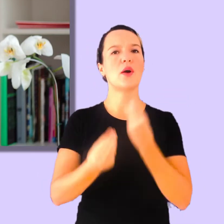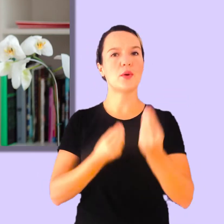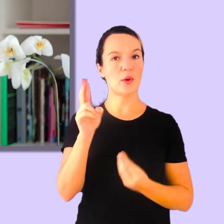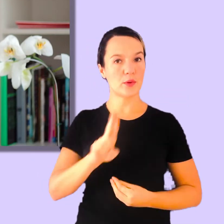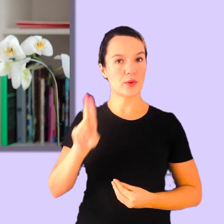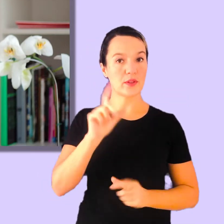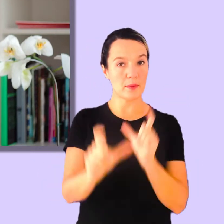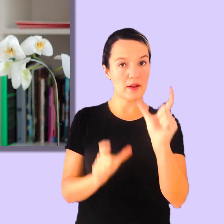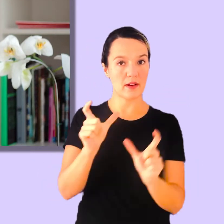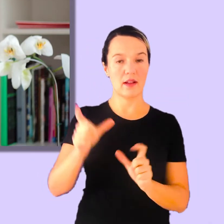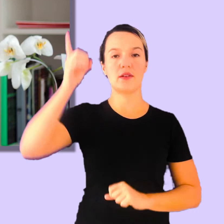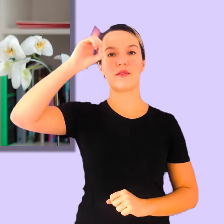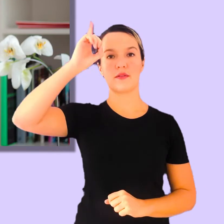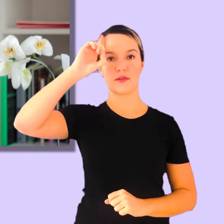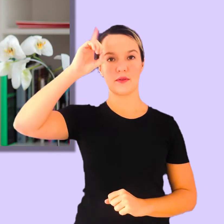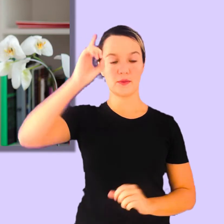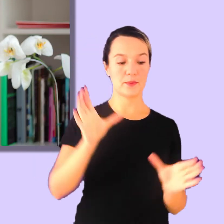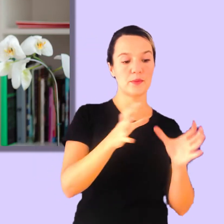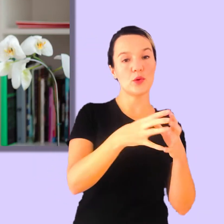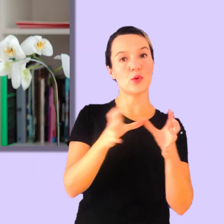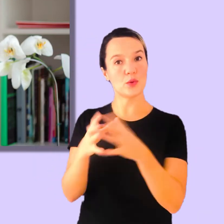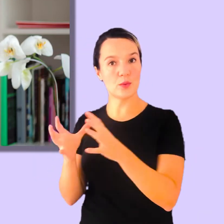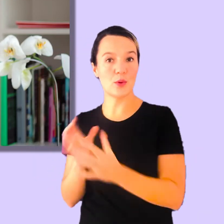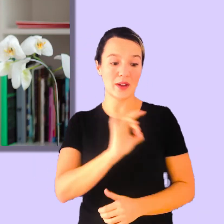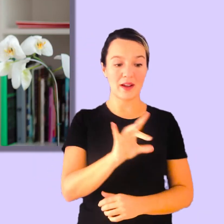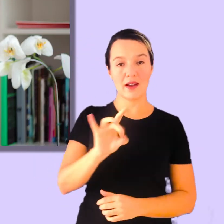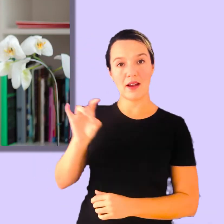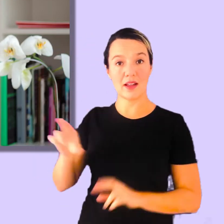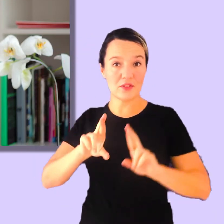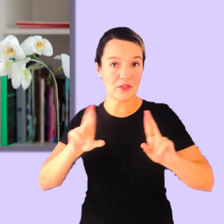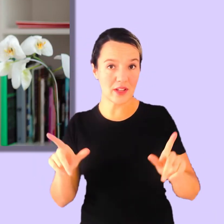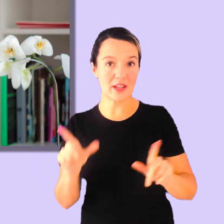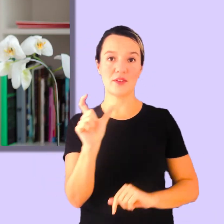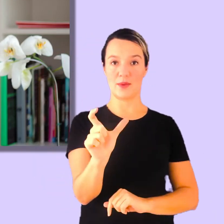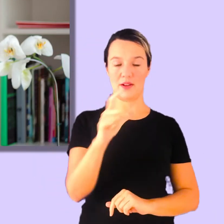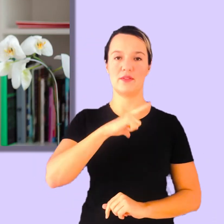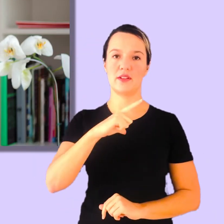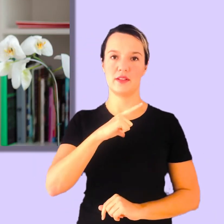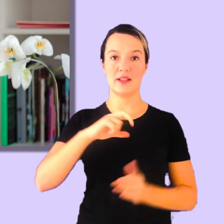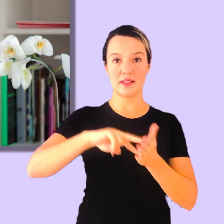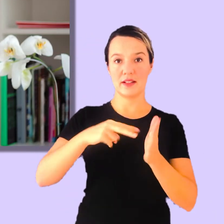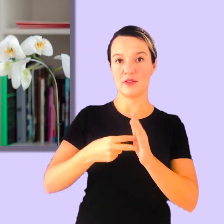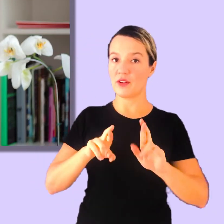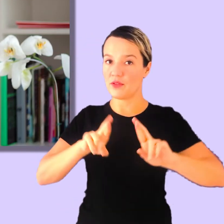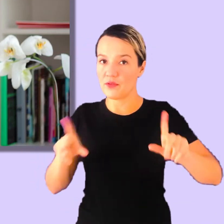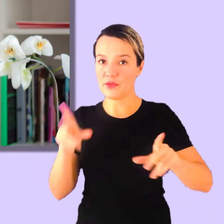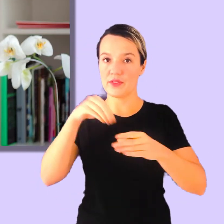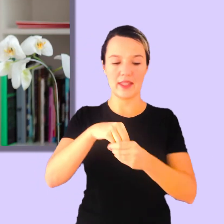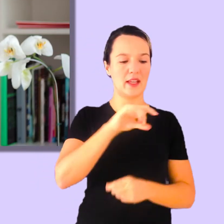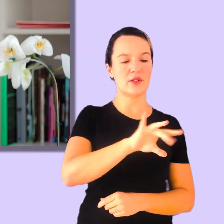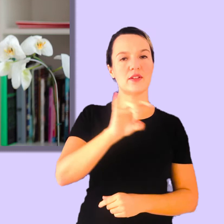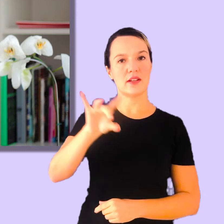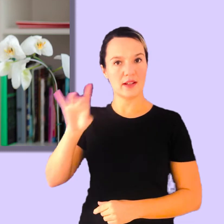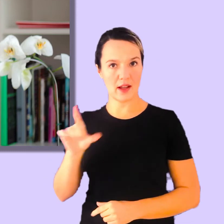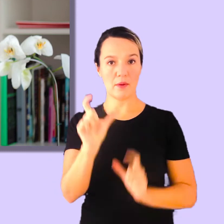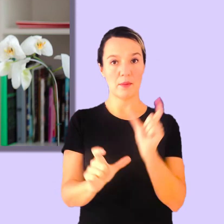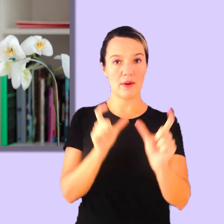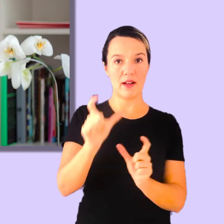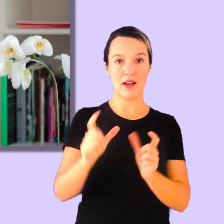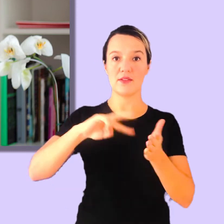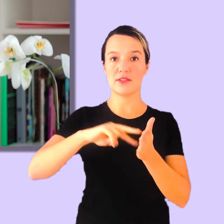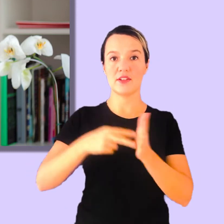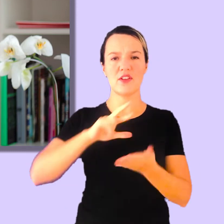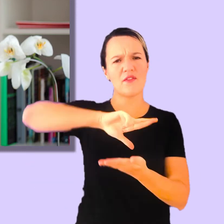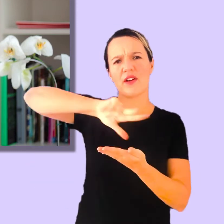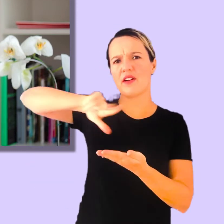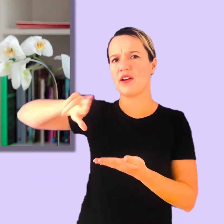o modo como se usam no cotidiano, em grupos distintos, que palavras podem significar coisas em grupos distintos, né, e